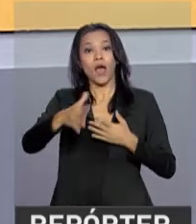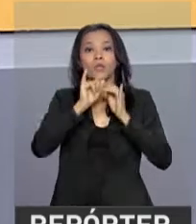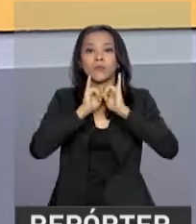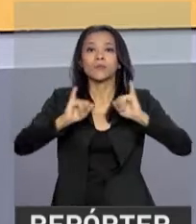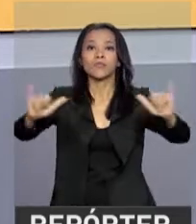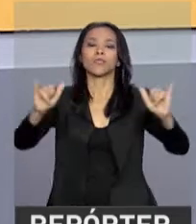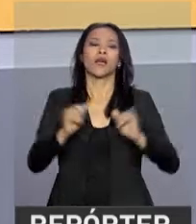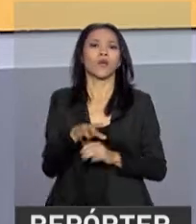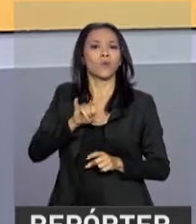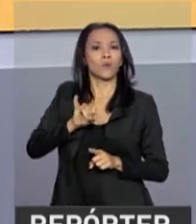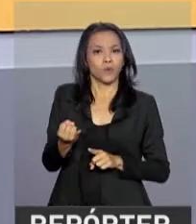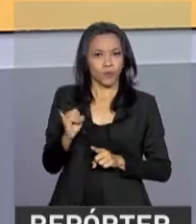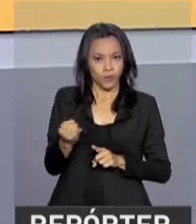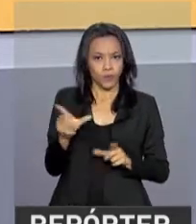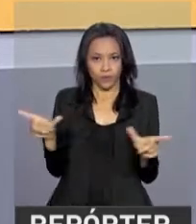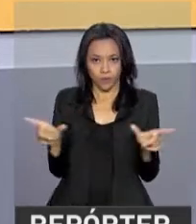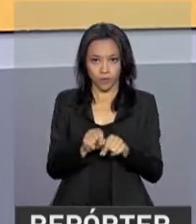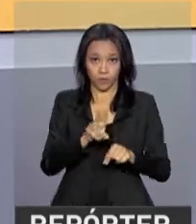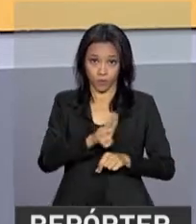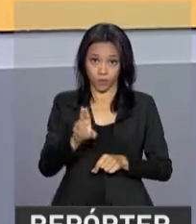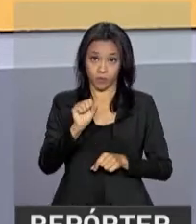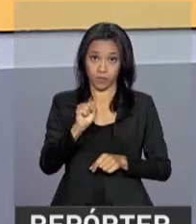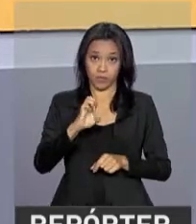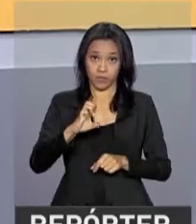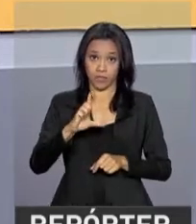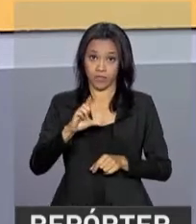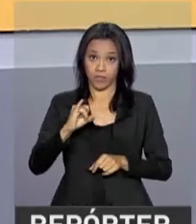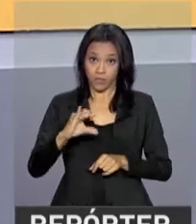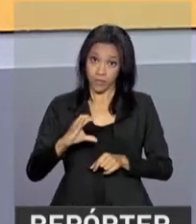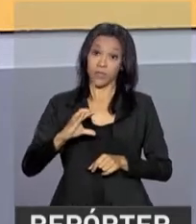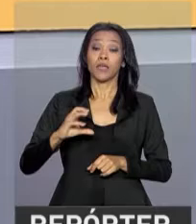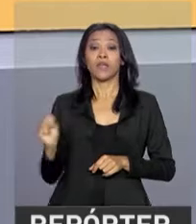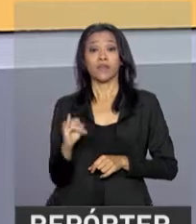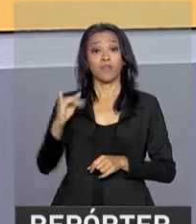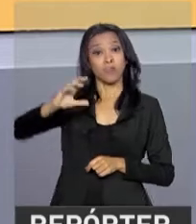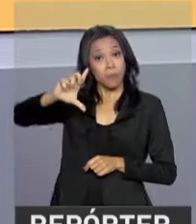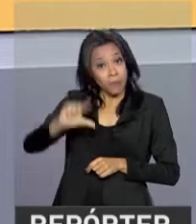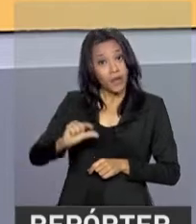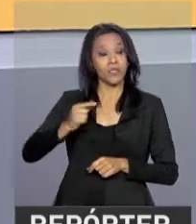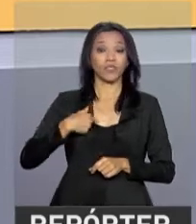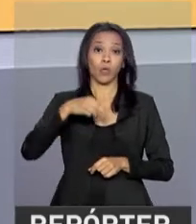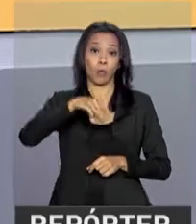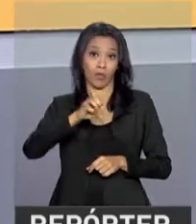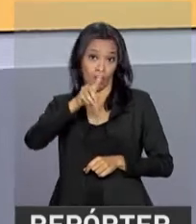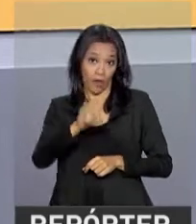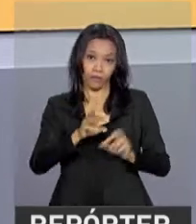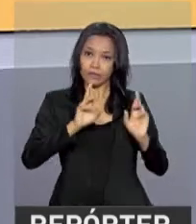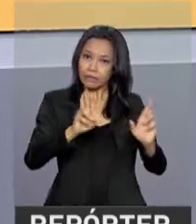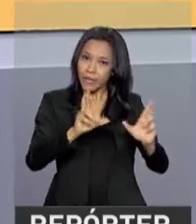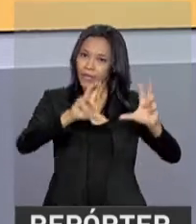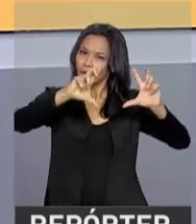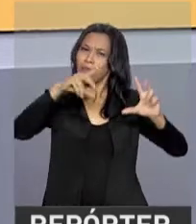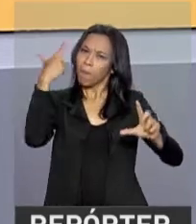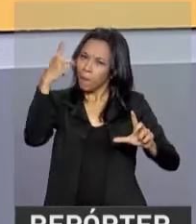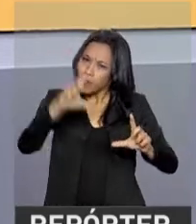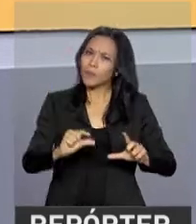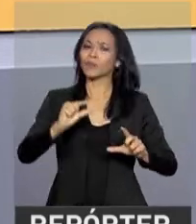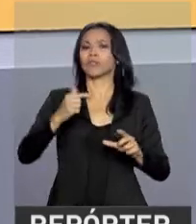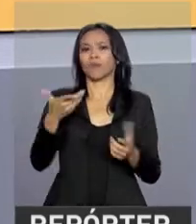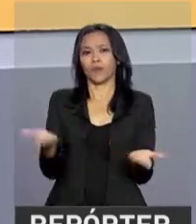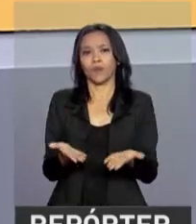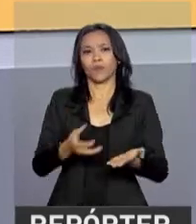taxa básica de juros, a Selic. Com a inflação baixa, o mercado financeiro espera mais um corte na taxa, que atualmente está